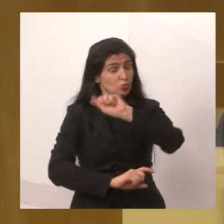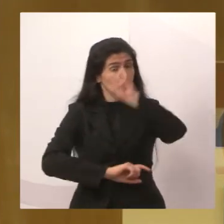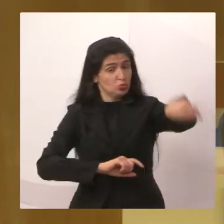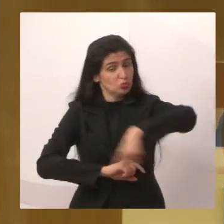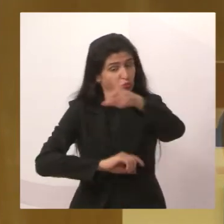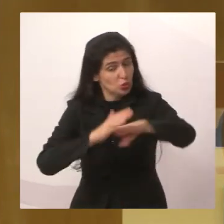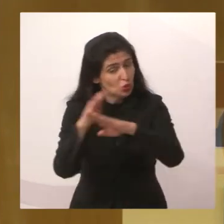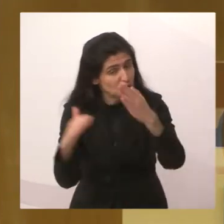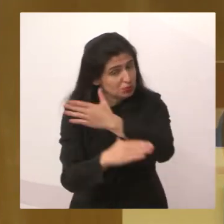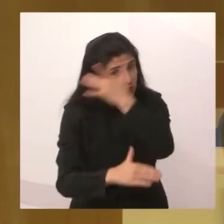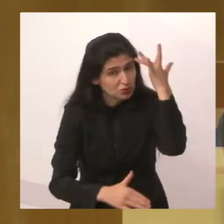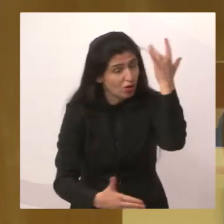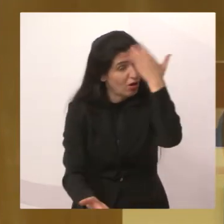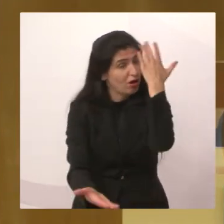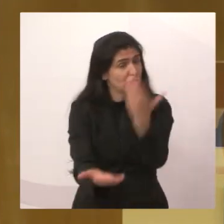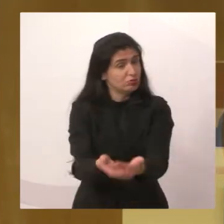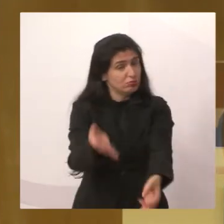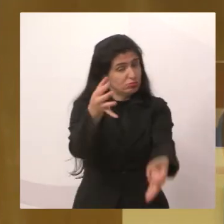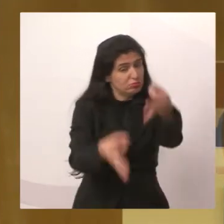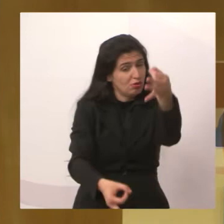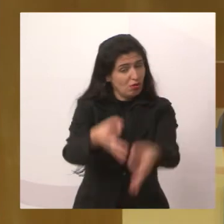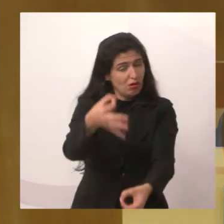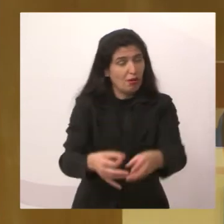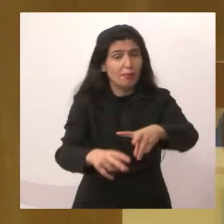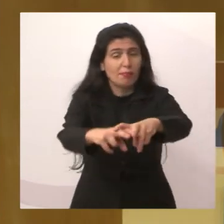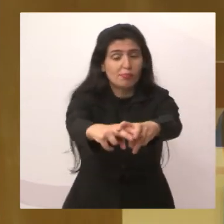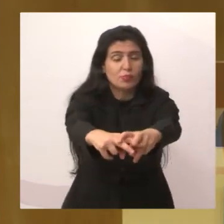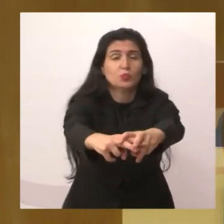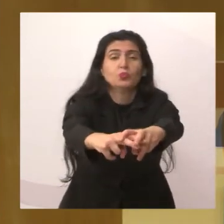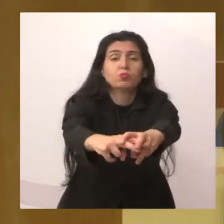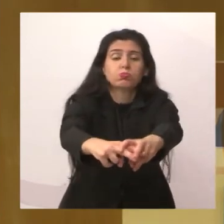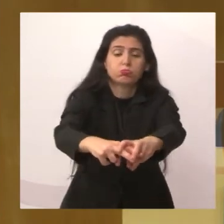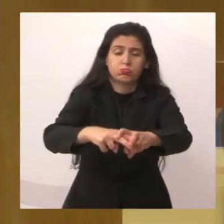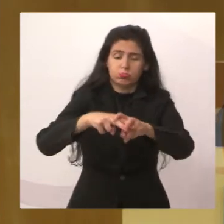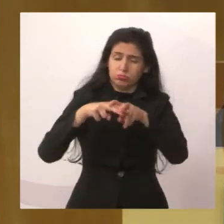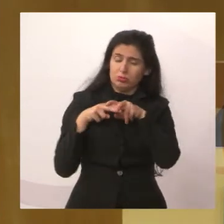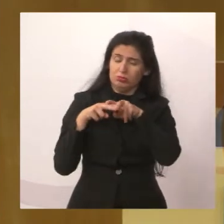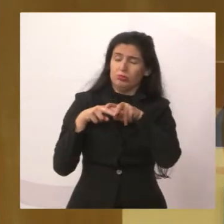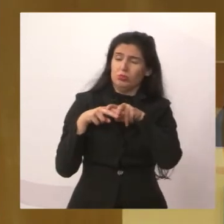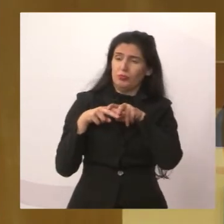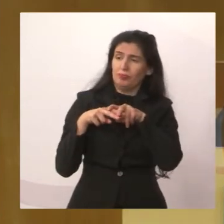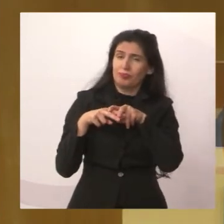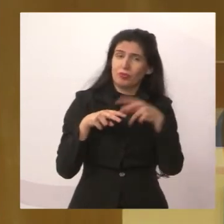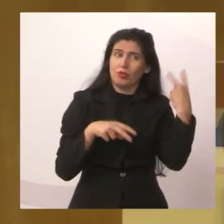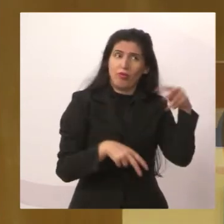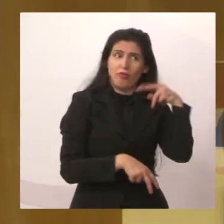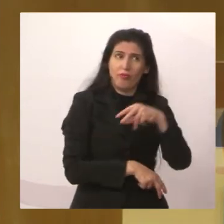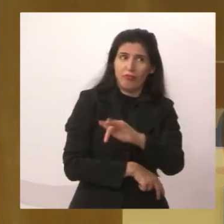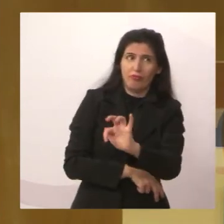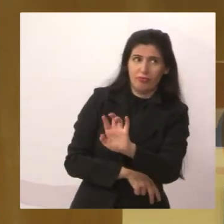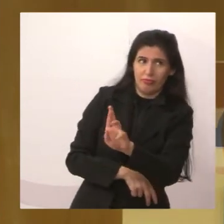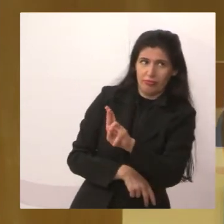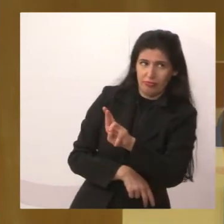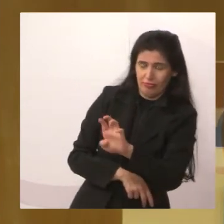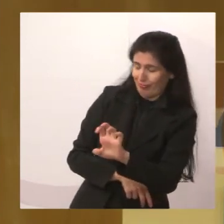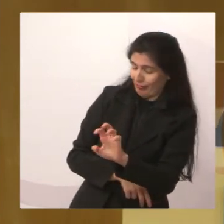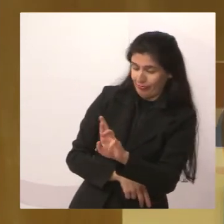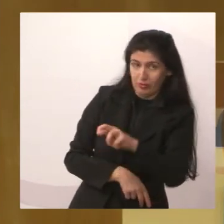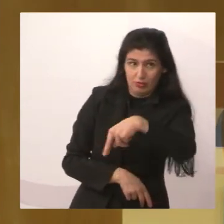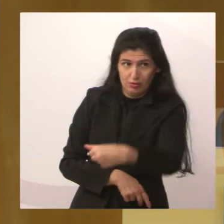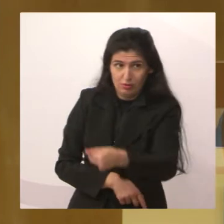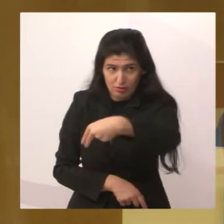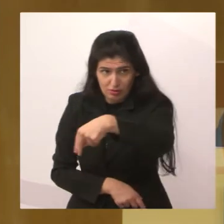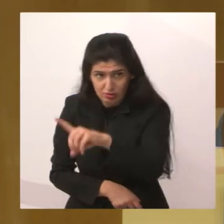justiça, né, e é por isso, né, que já tocaram no assunto, vereador Fernando, né, em relação à